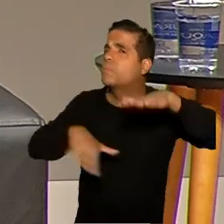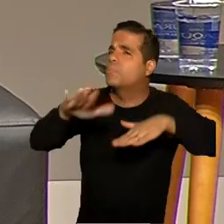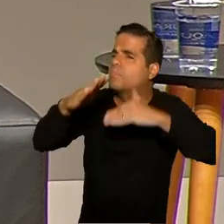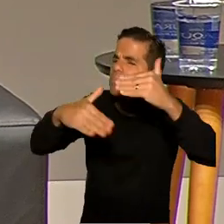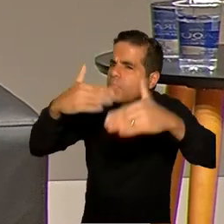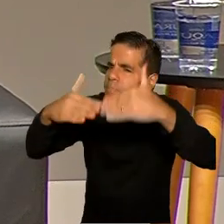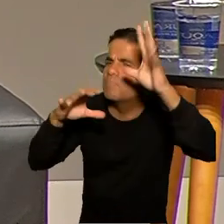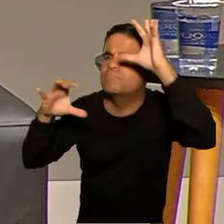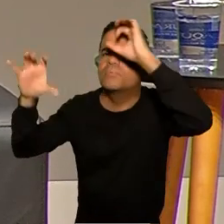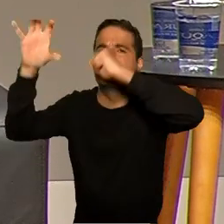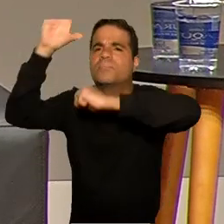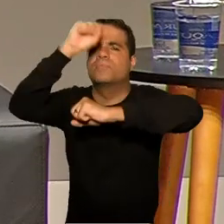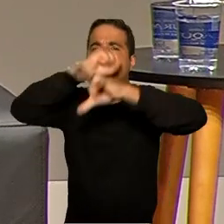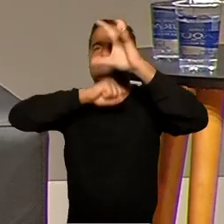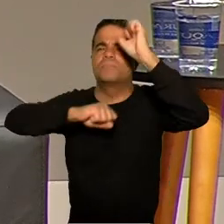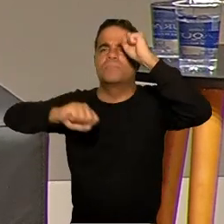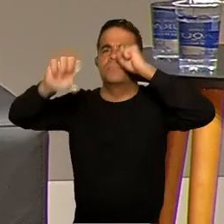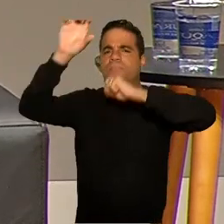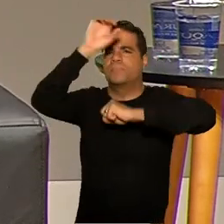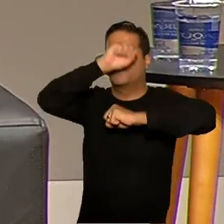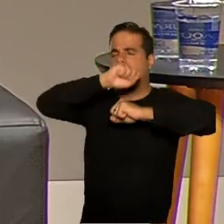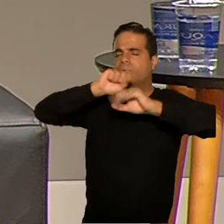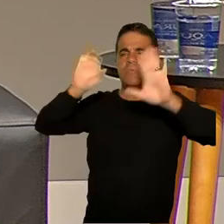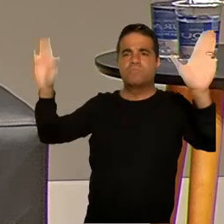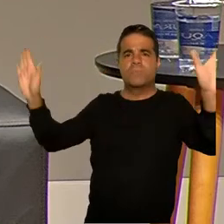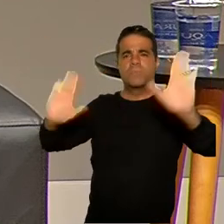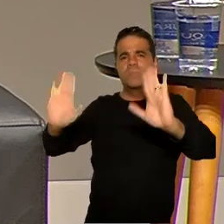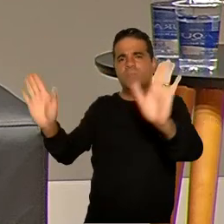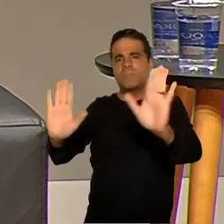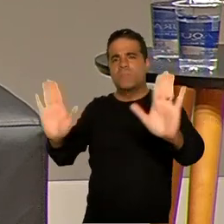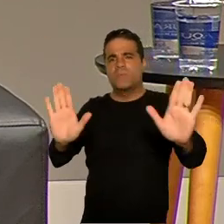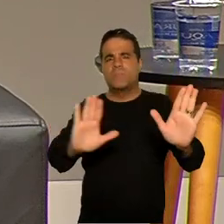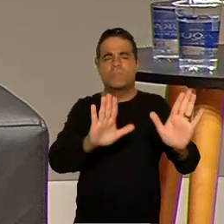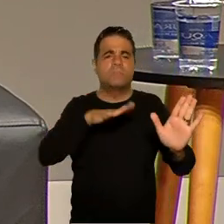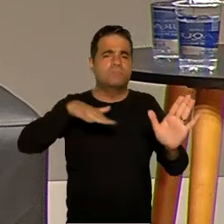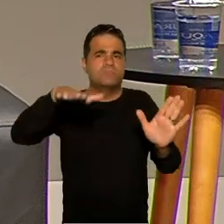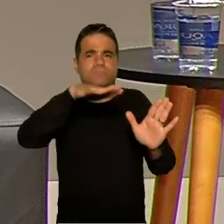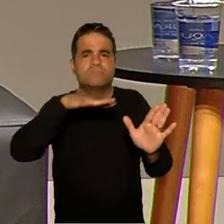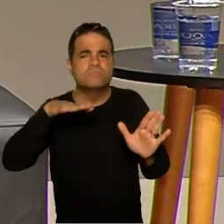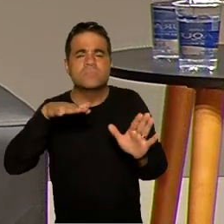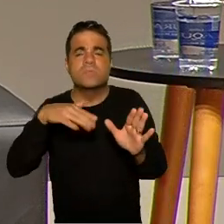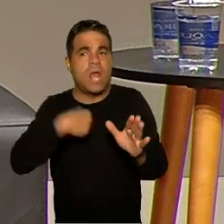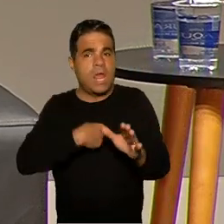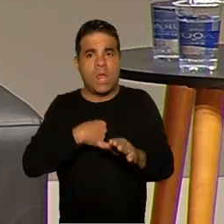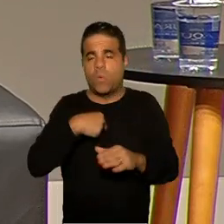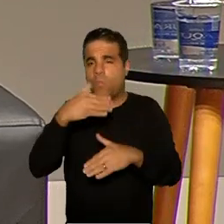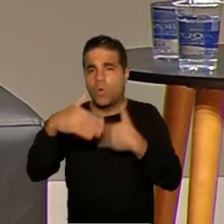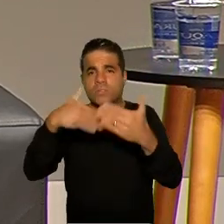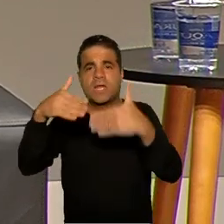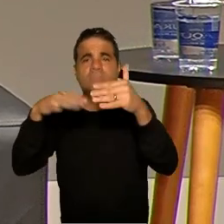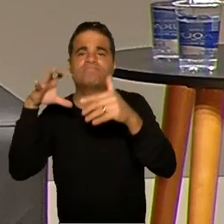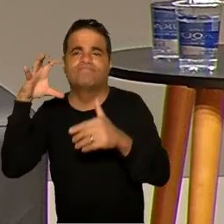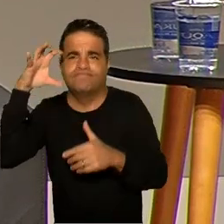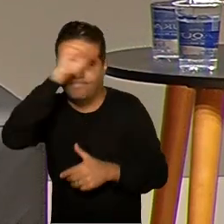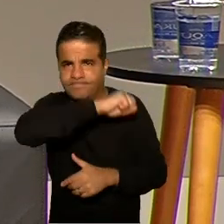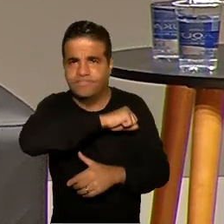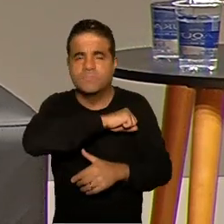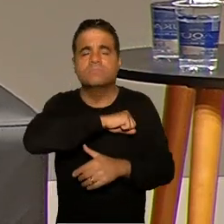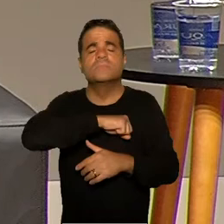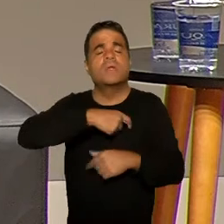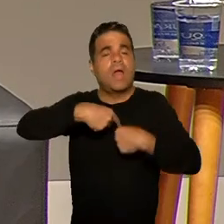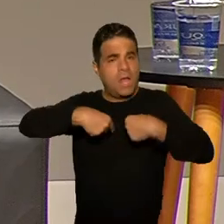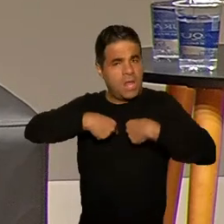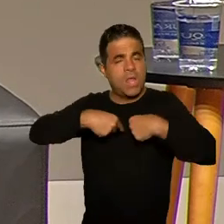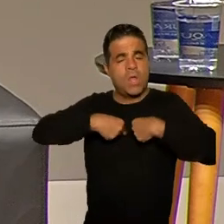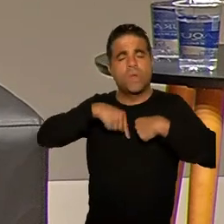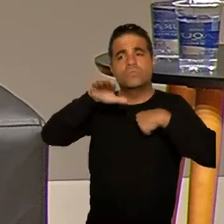processo de aprendizagem não é nem para nem em prol e nem e o processo de aprendizagem quando eu